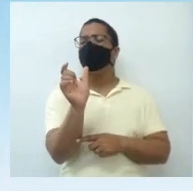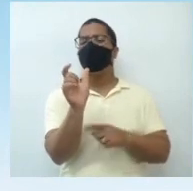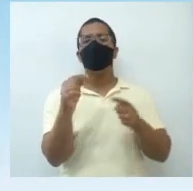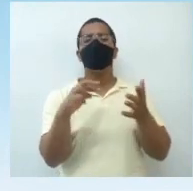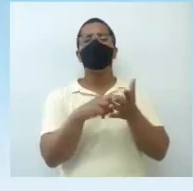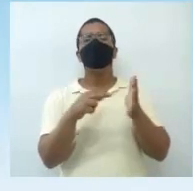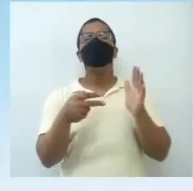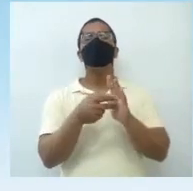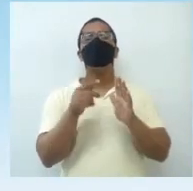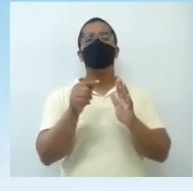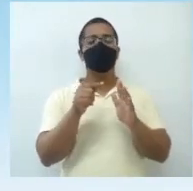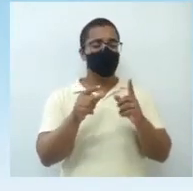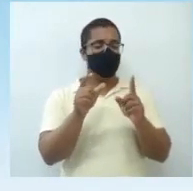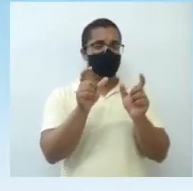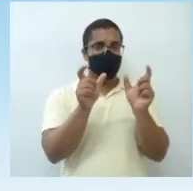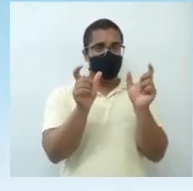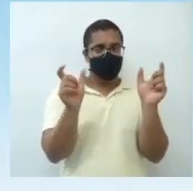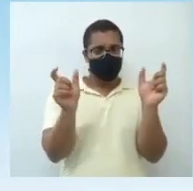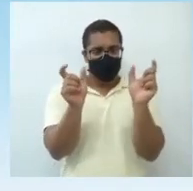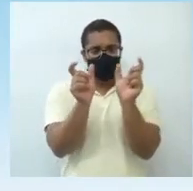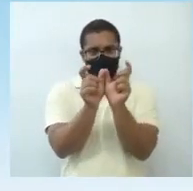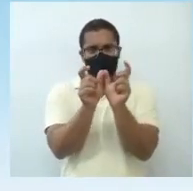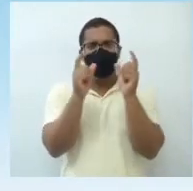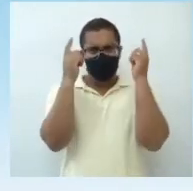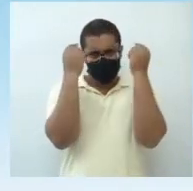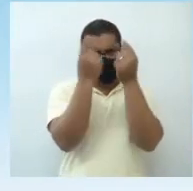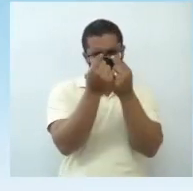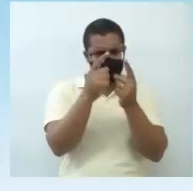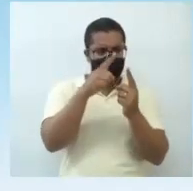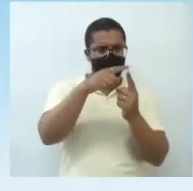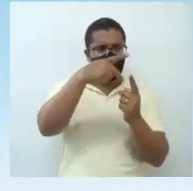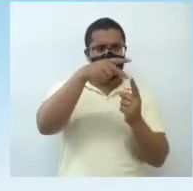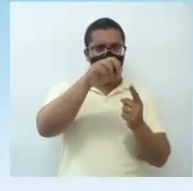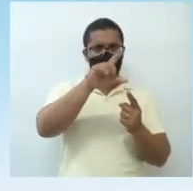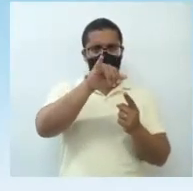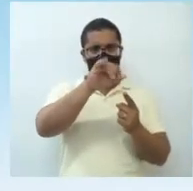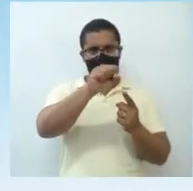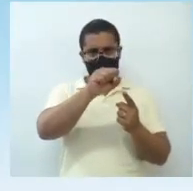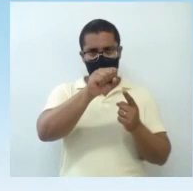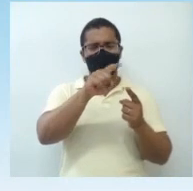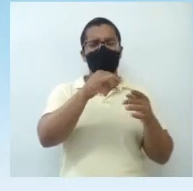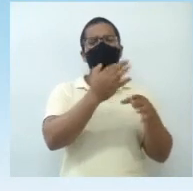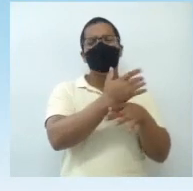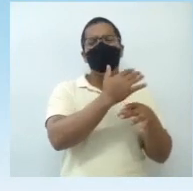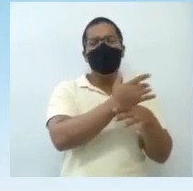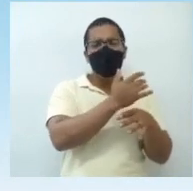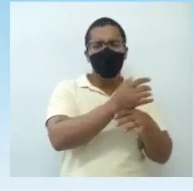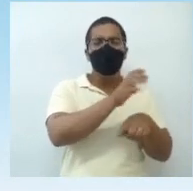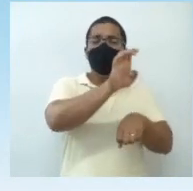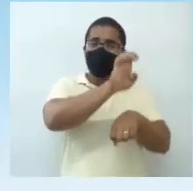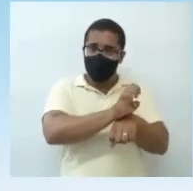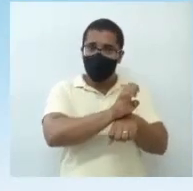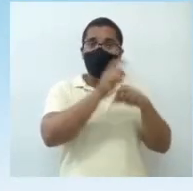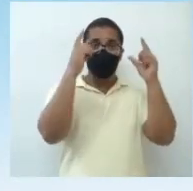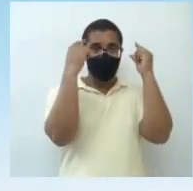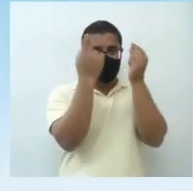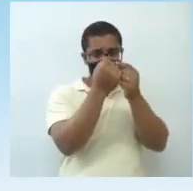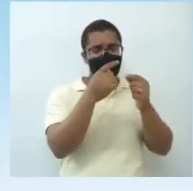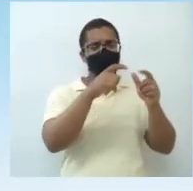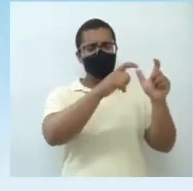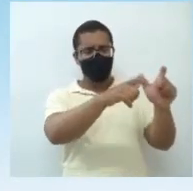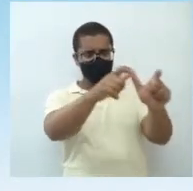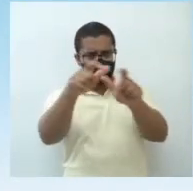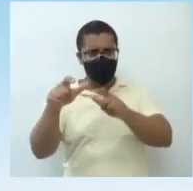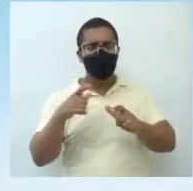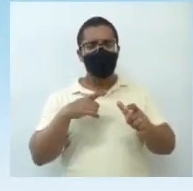política a junção de duas palavras gregas Polly e suas cidades estados da Grécia aonde estava ali né